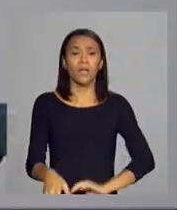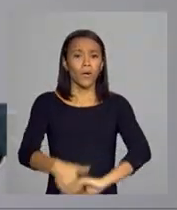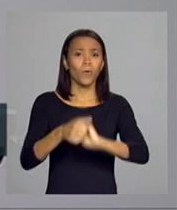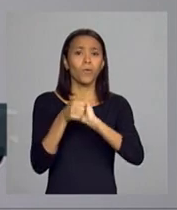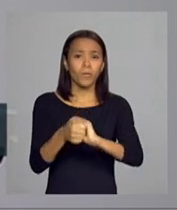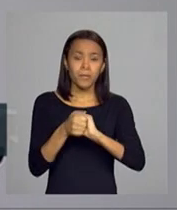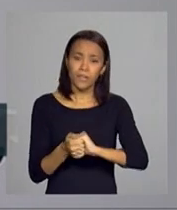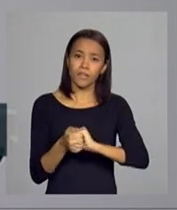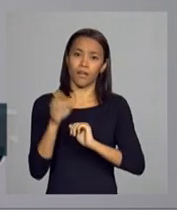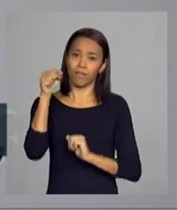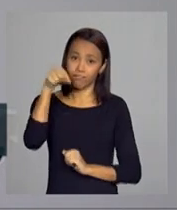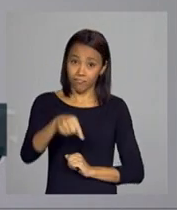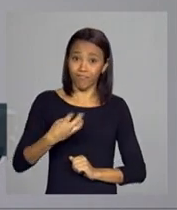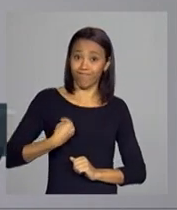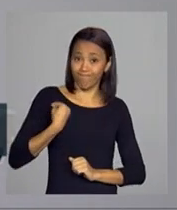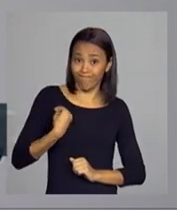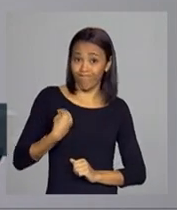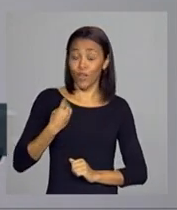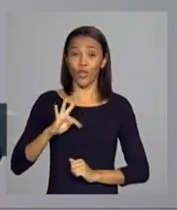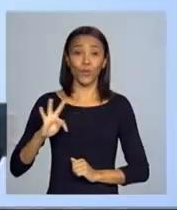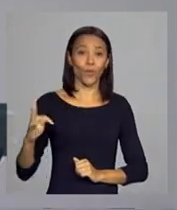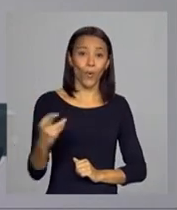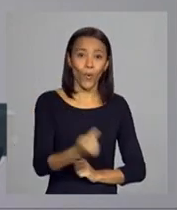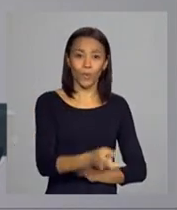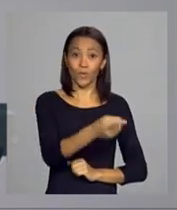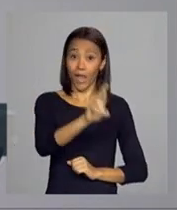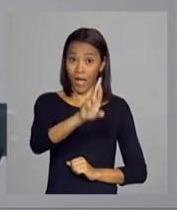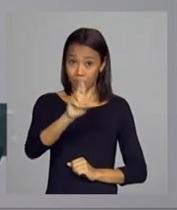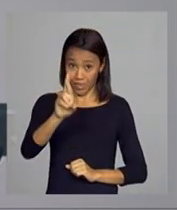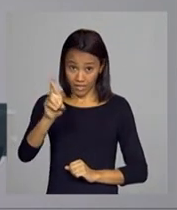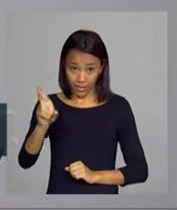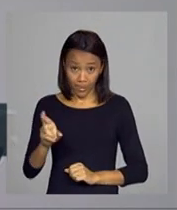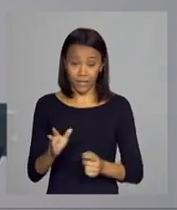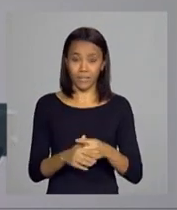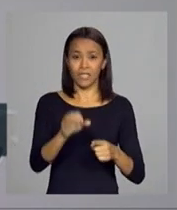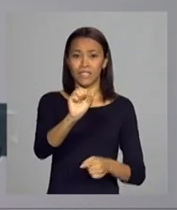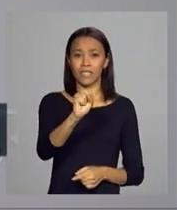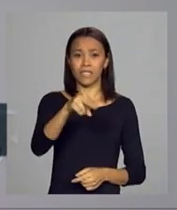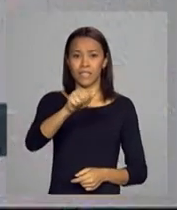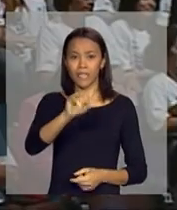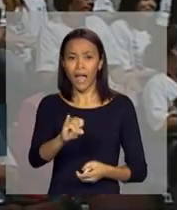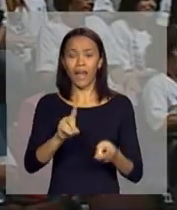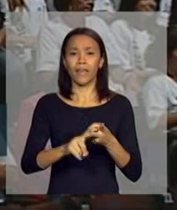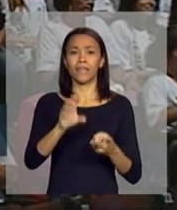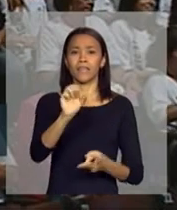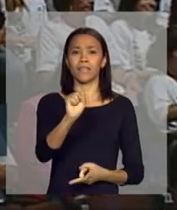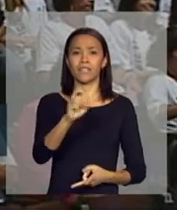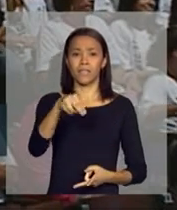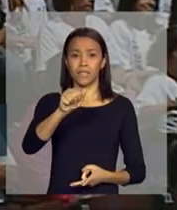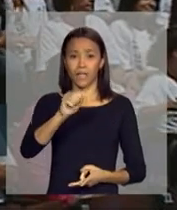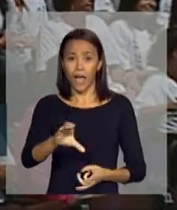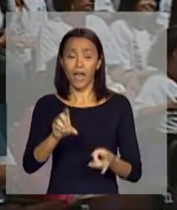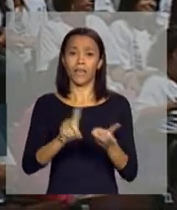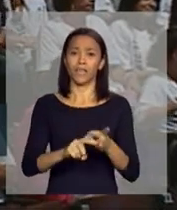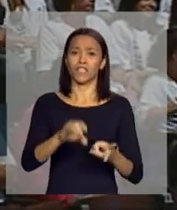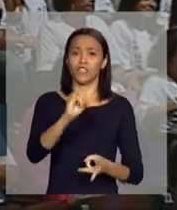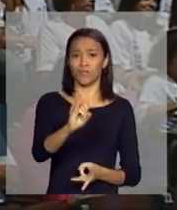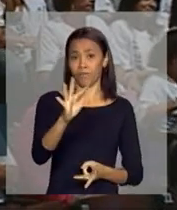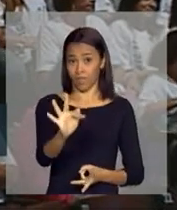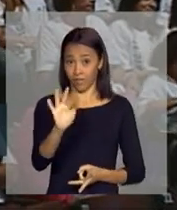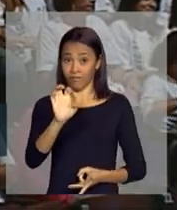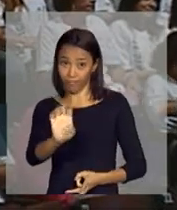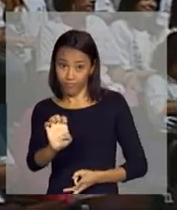cumprimentar aqui também todos os representantes das instituições formadoras, SENAI, SENAC, Instituto Federal. Saudar